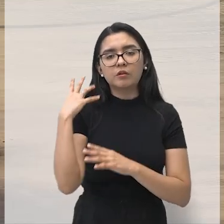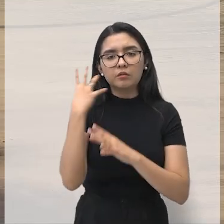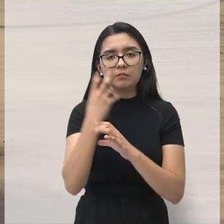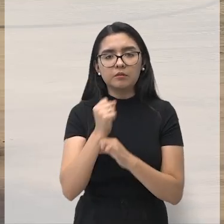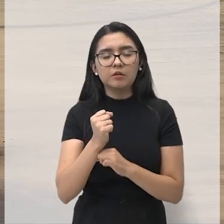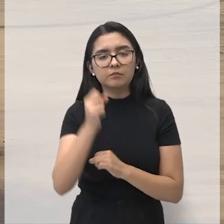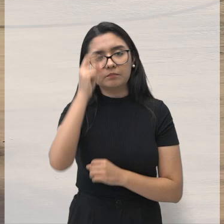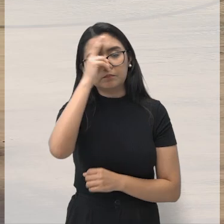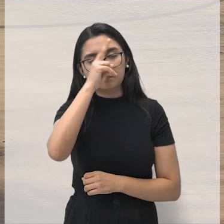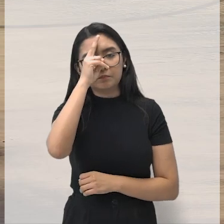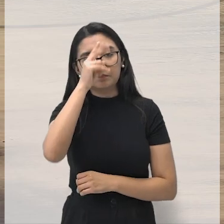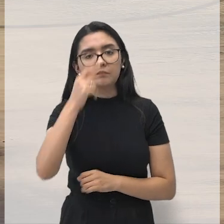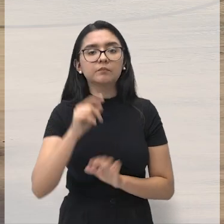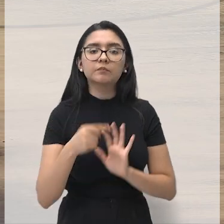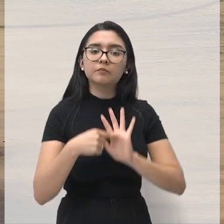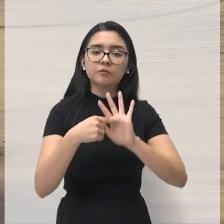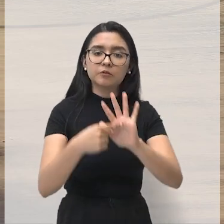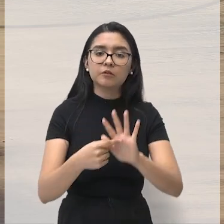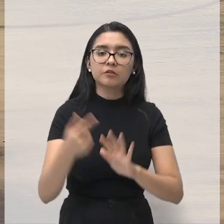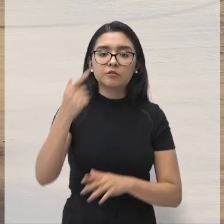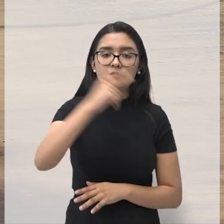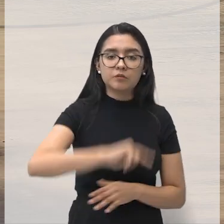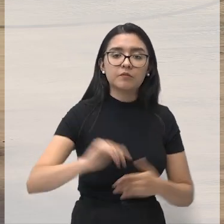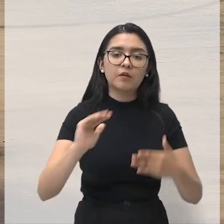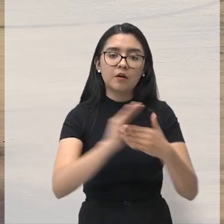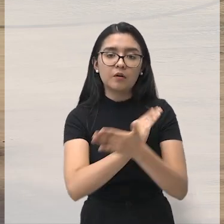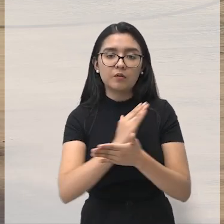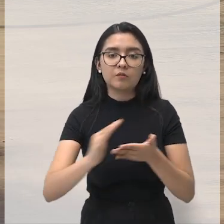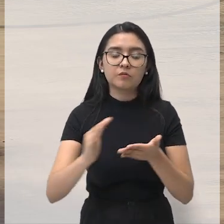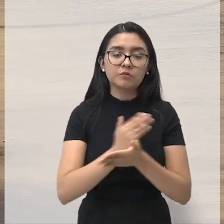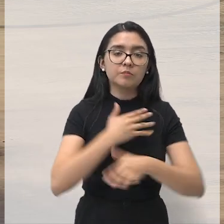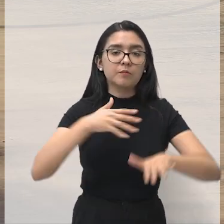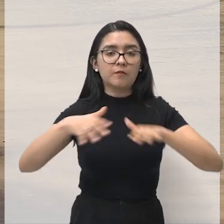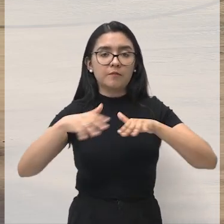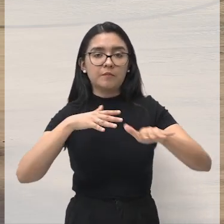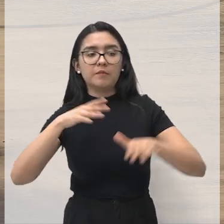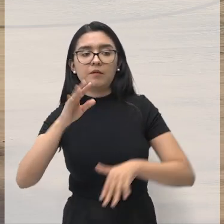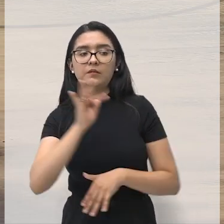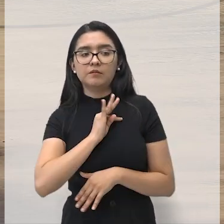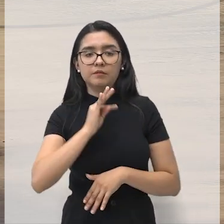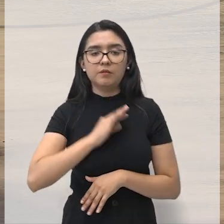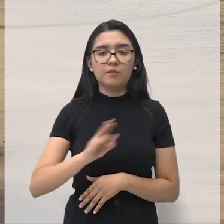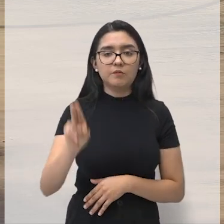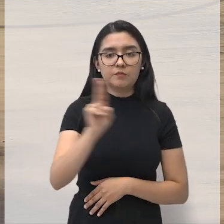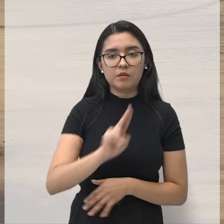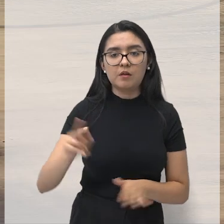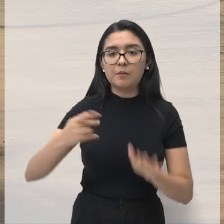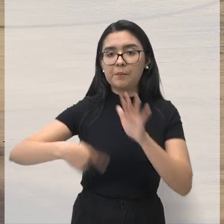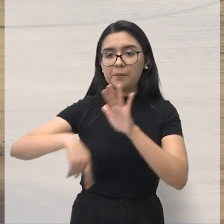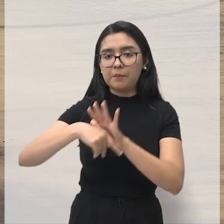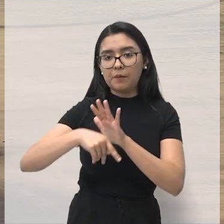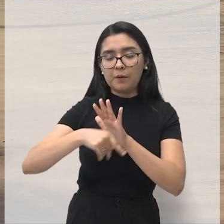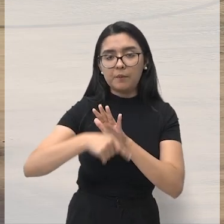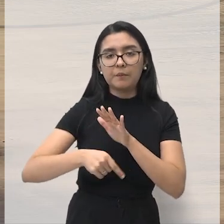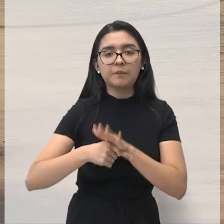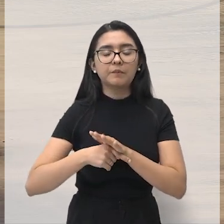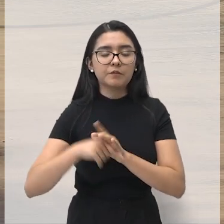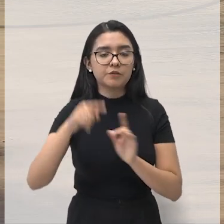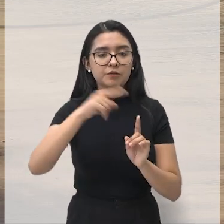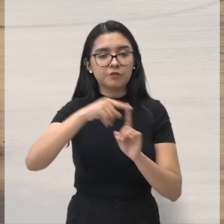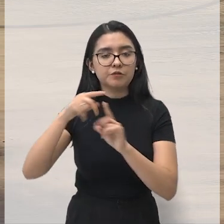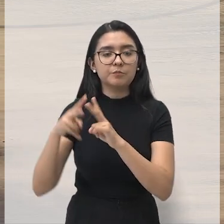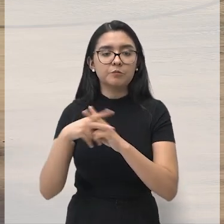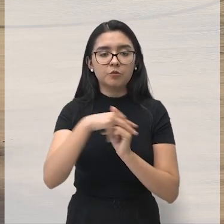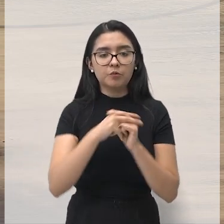vocês, eu trouxe novamente alguns golpes, algumas técnicas que são utilizadas dentro da luta